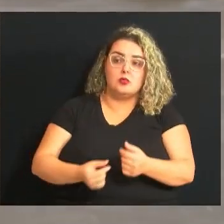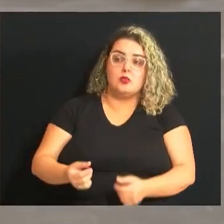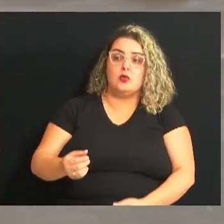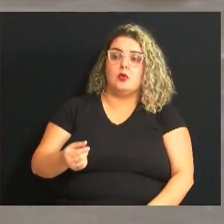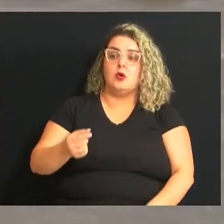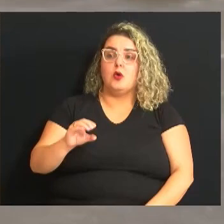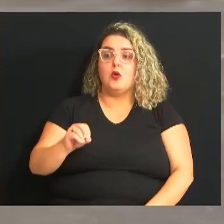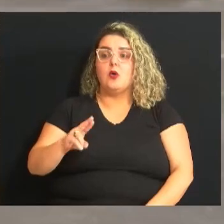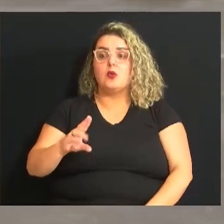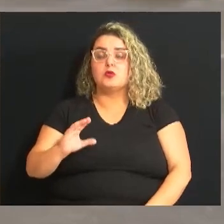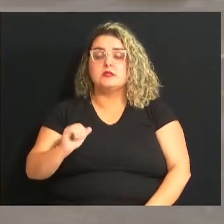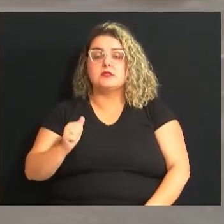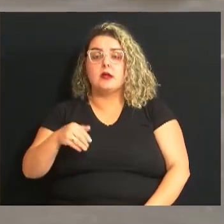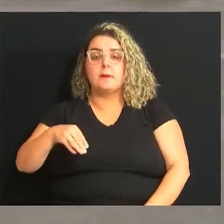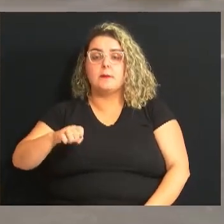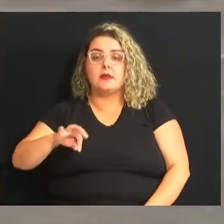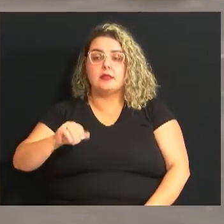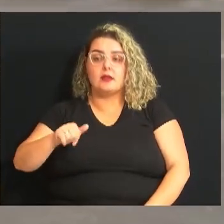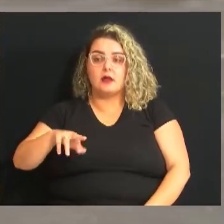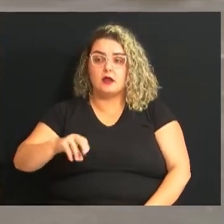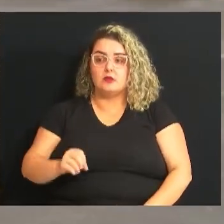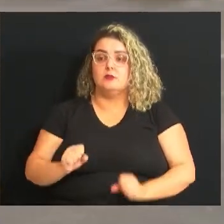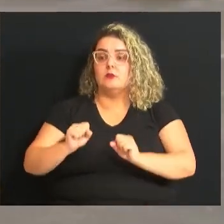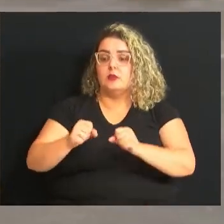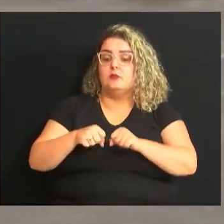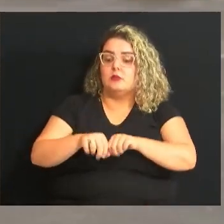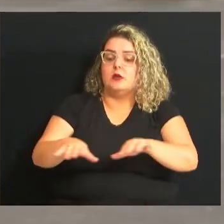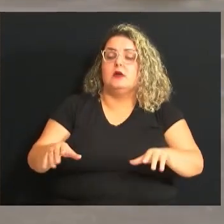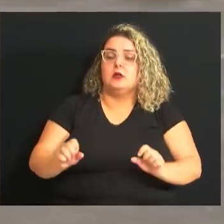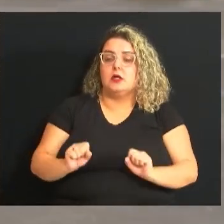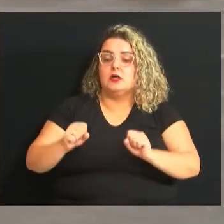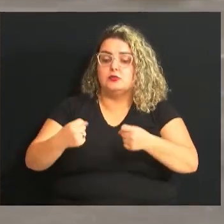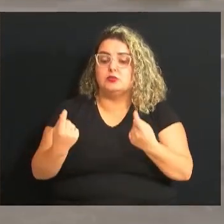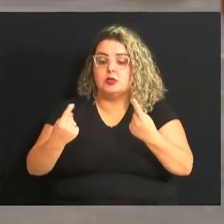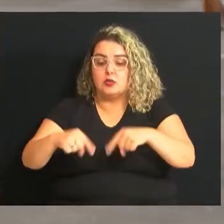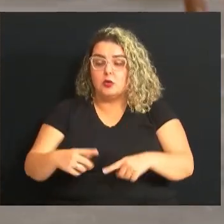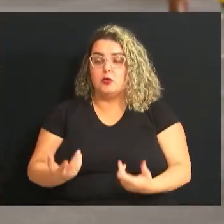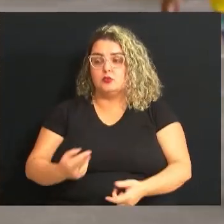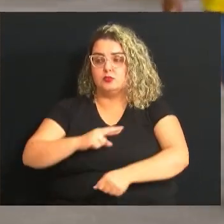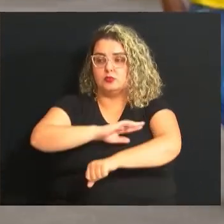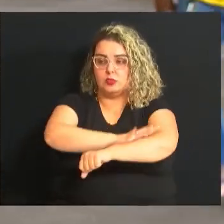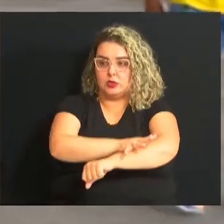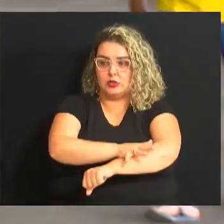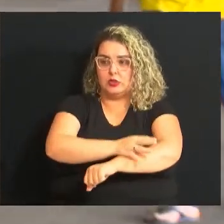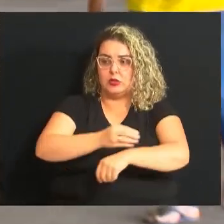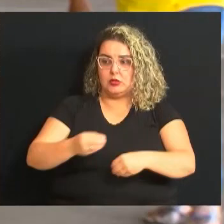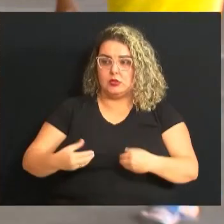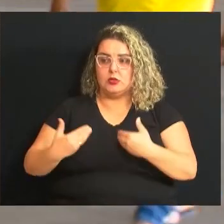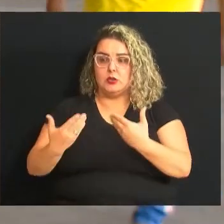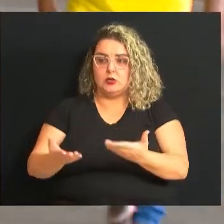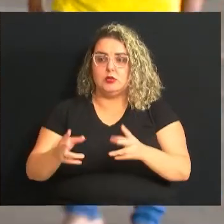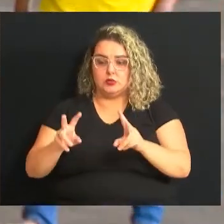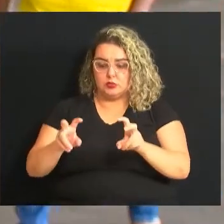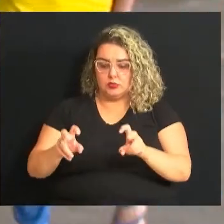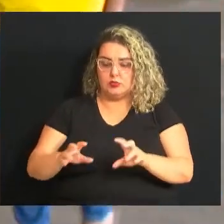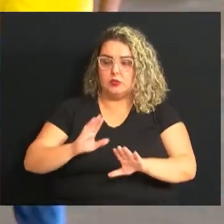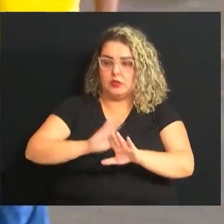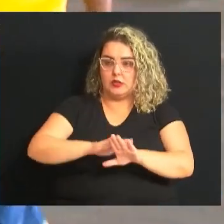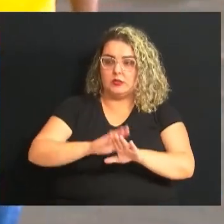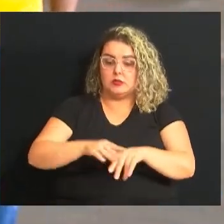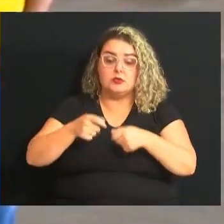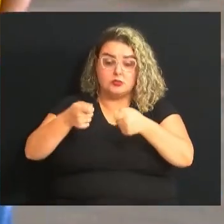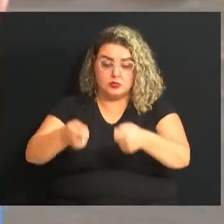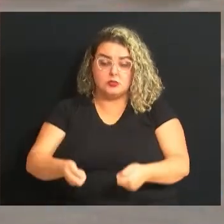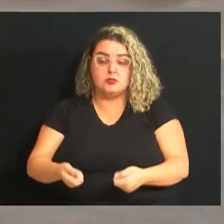recursos orçamentários, para que nós possamos ampliar a luta de combate ao racismo, colocando, o que a gente fala,